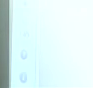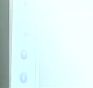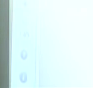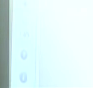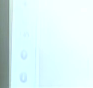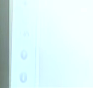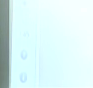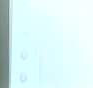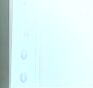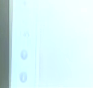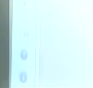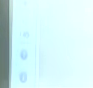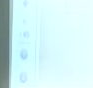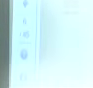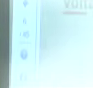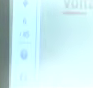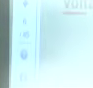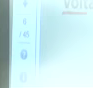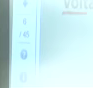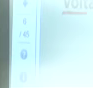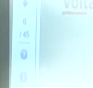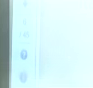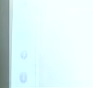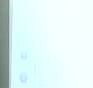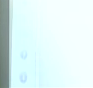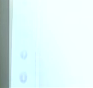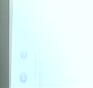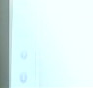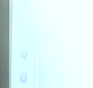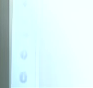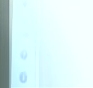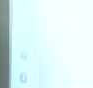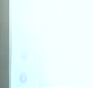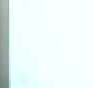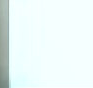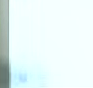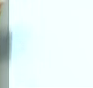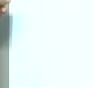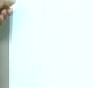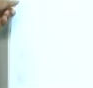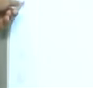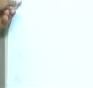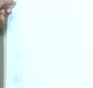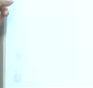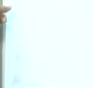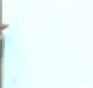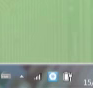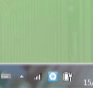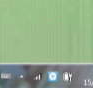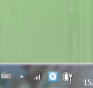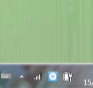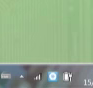a gente, o nosso cérebro, processa aquelas informações do mundo. Vamos lá, gente.